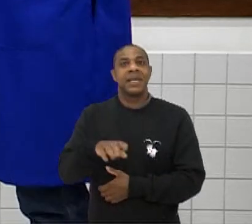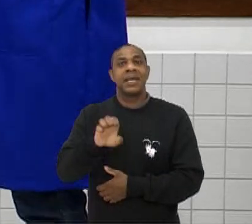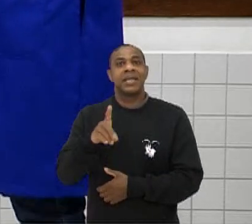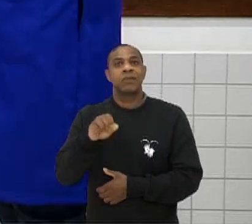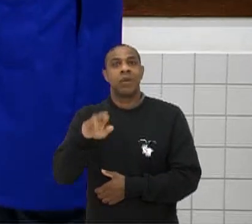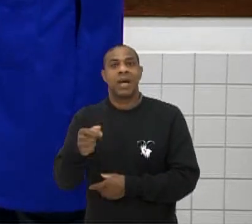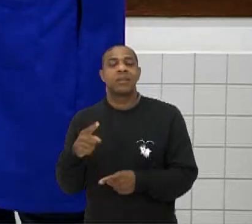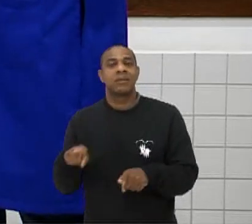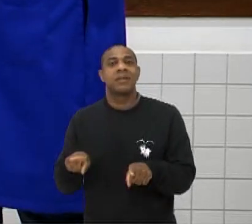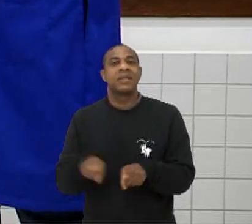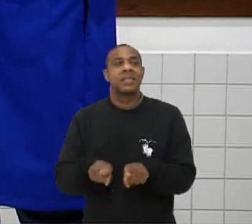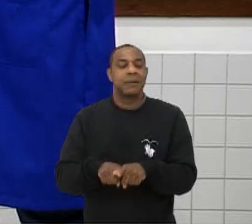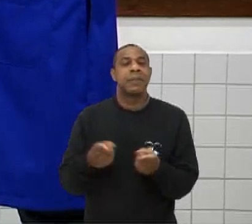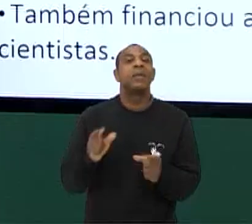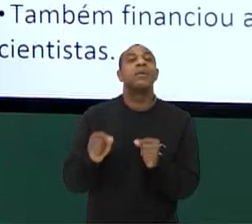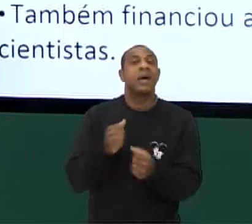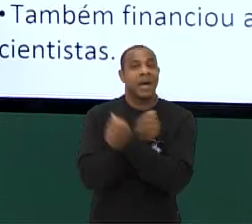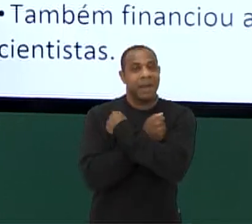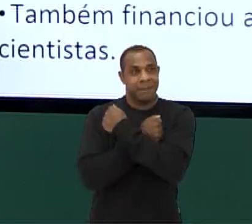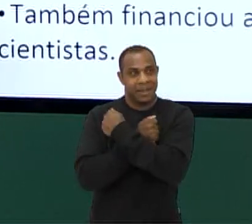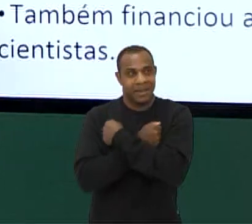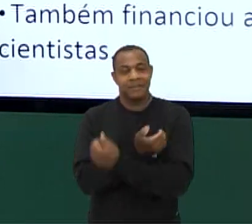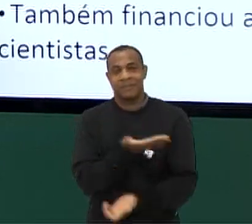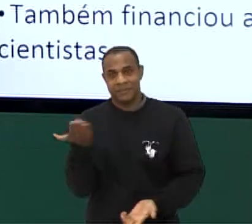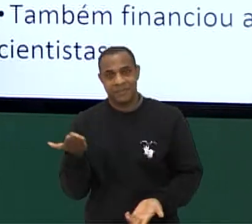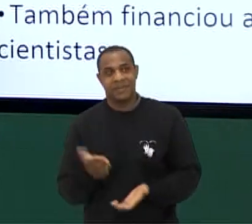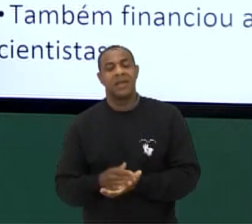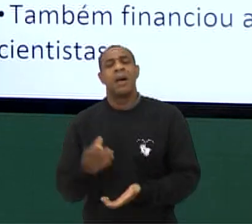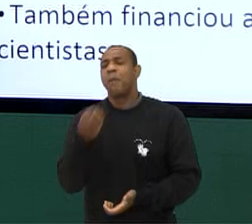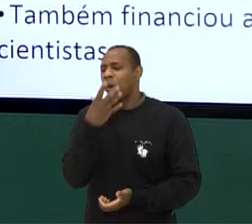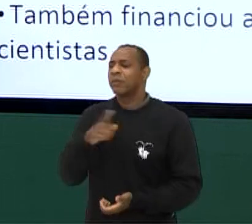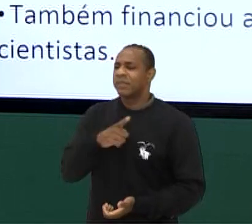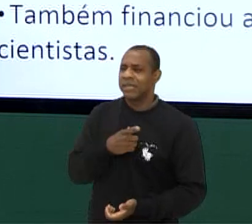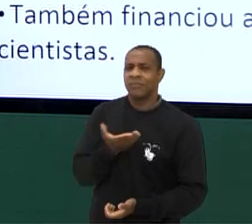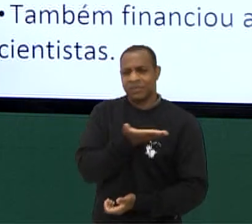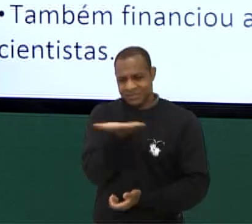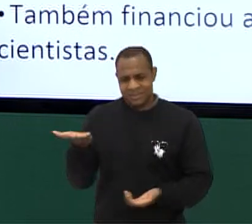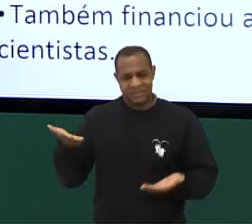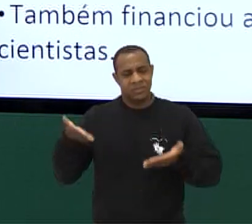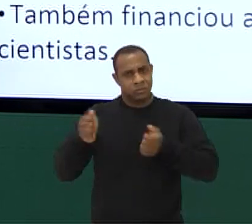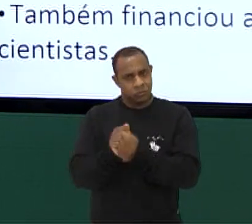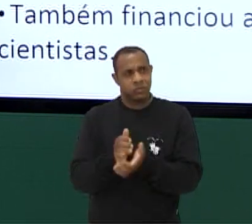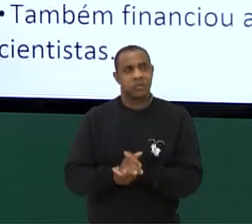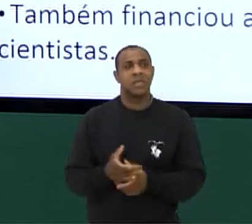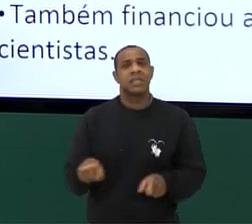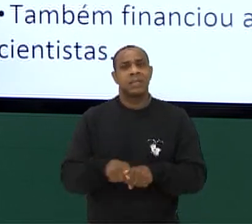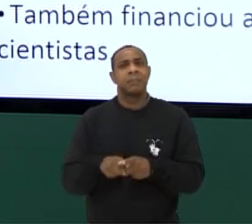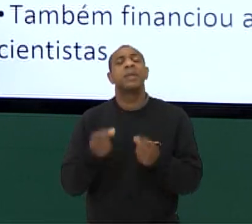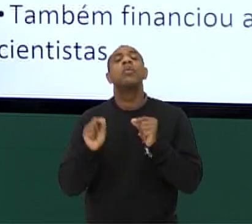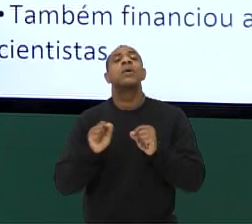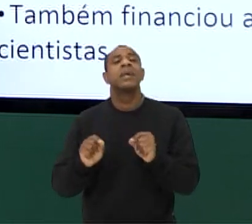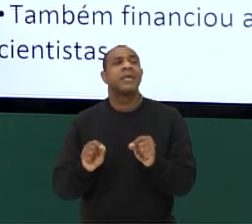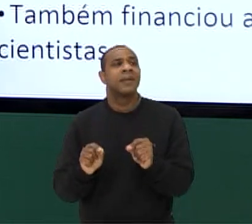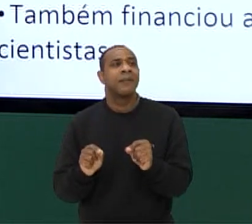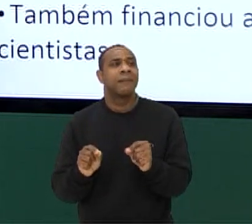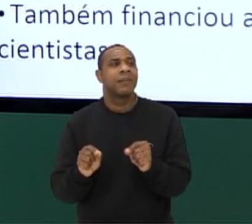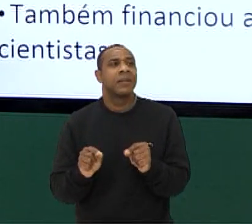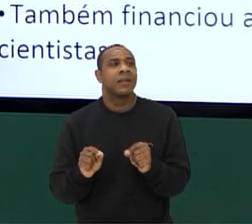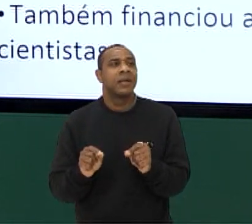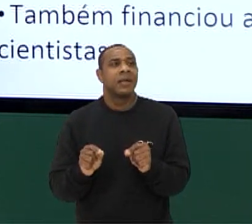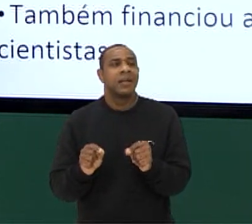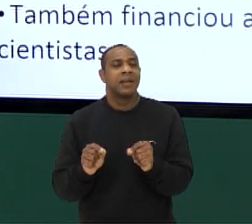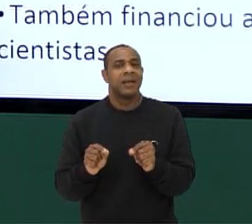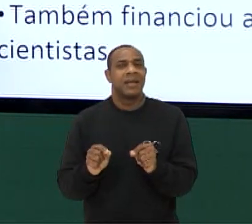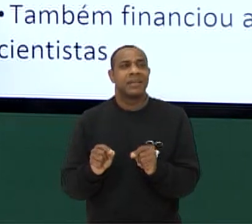Estadual de Educação Profissional Agrícola da Lapa. Muito bom ter você aqui com a gente. Também gostaria de mandar aqui um oi para o Colégio Estadual